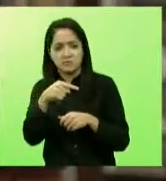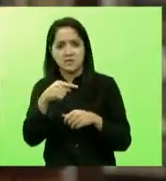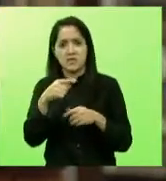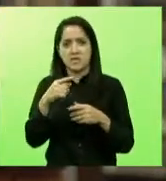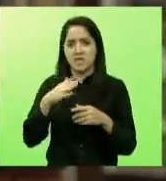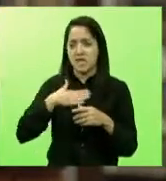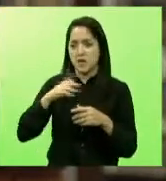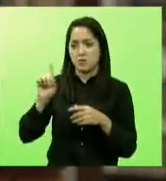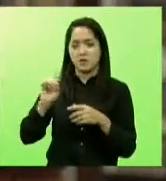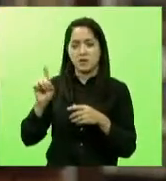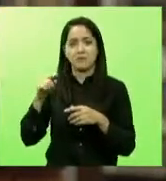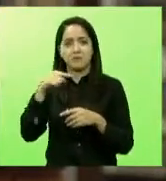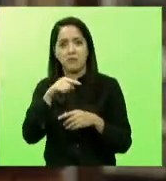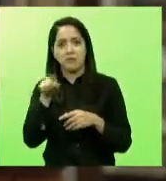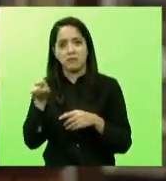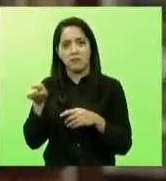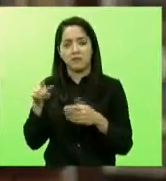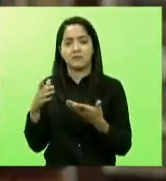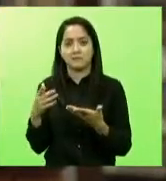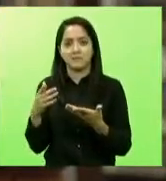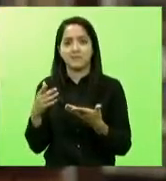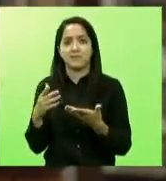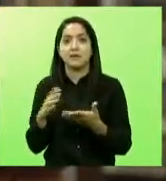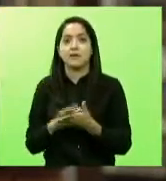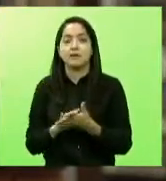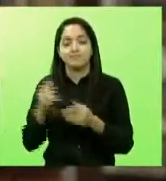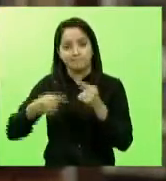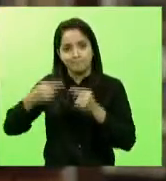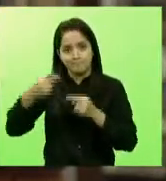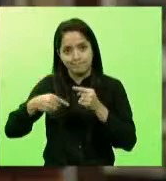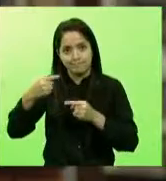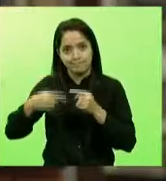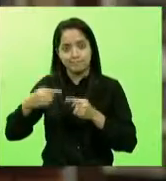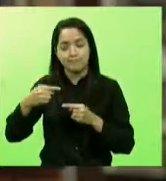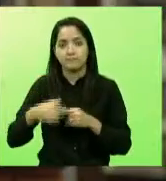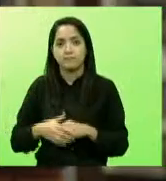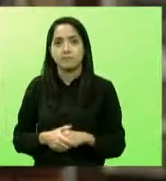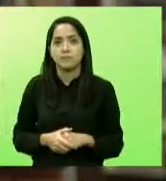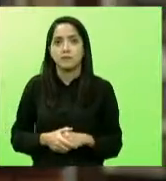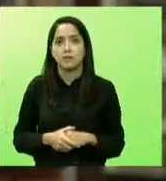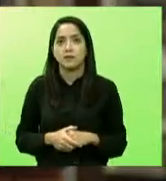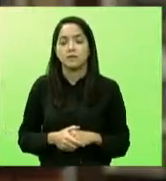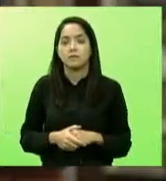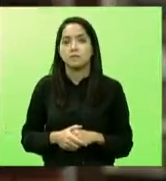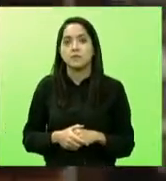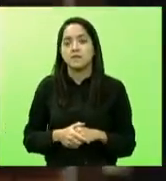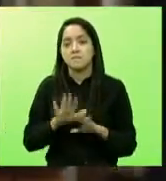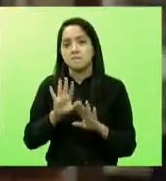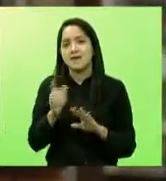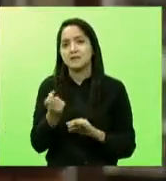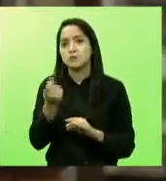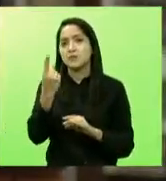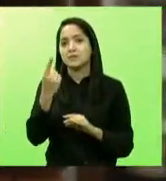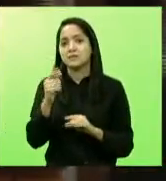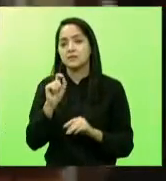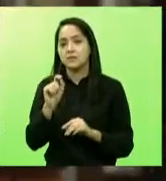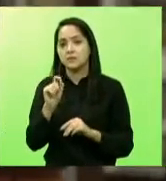você, não fui eu, foi você, não foi, nessa discussão. Né. Me causa estranheza